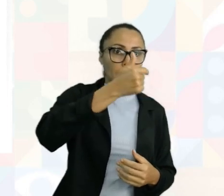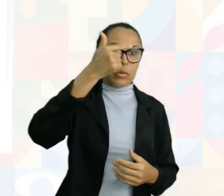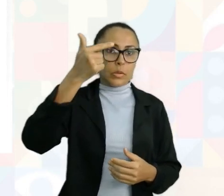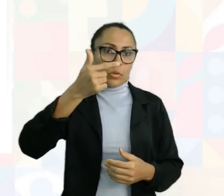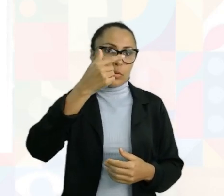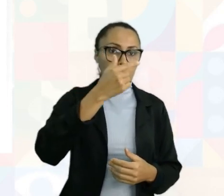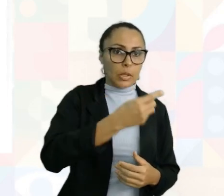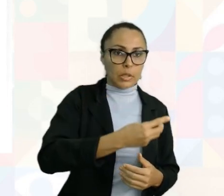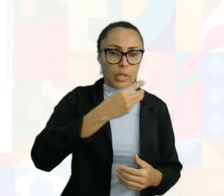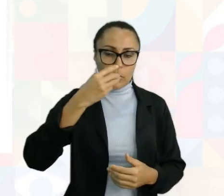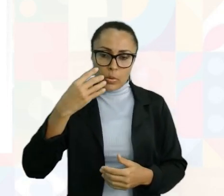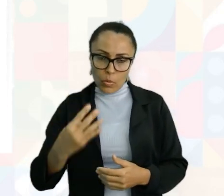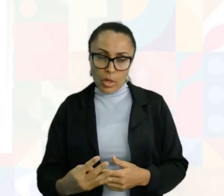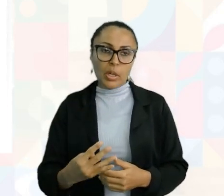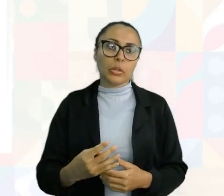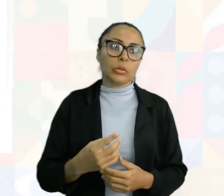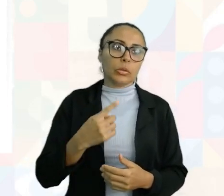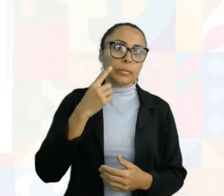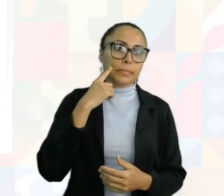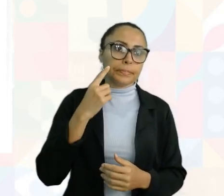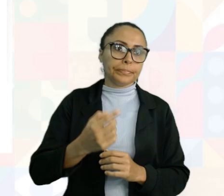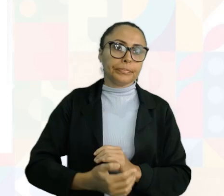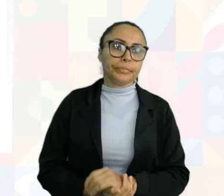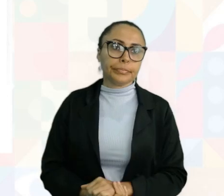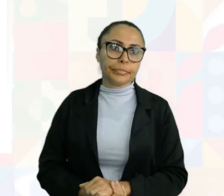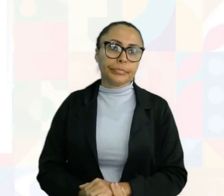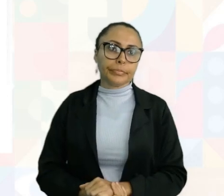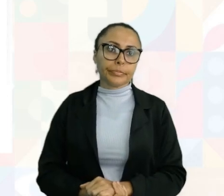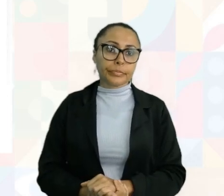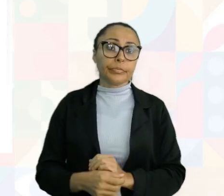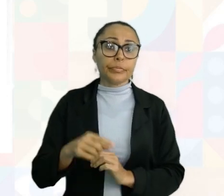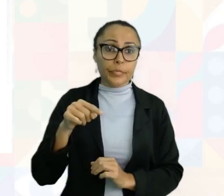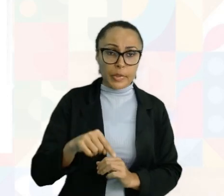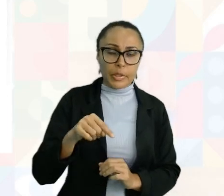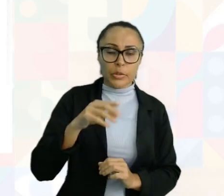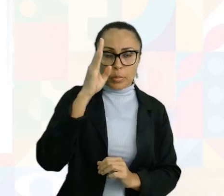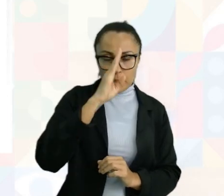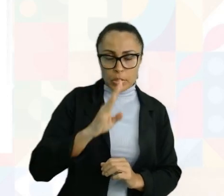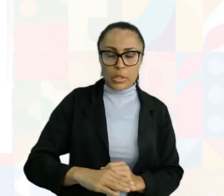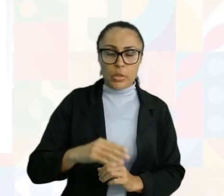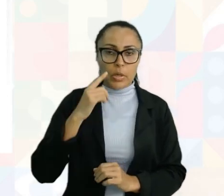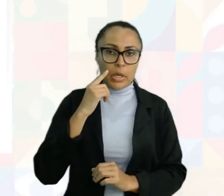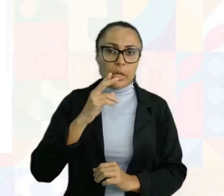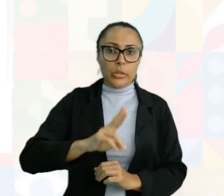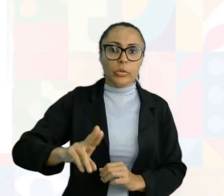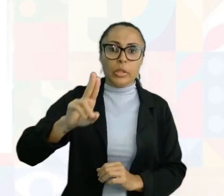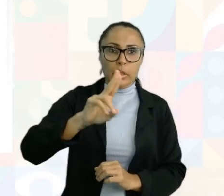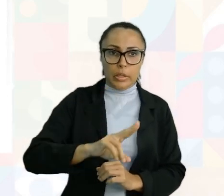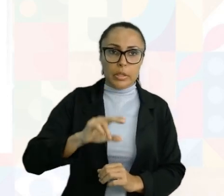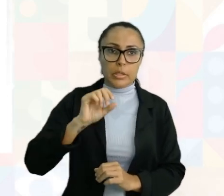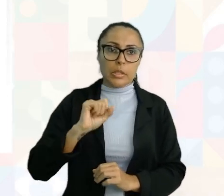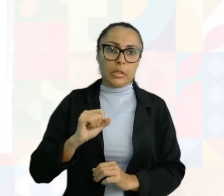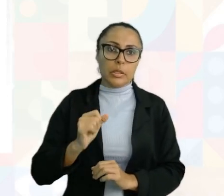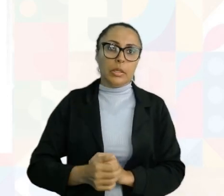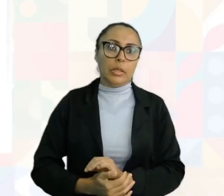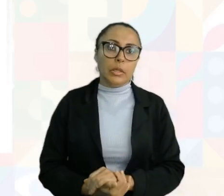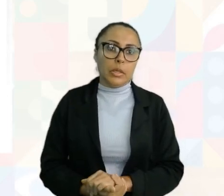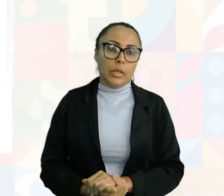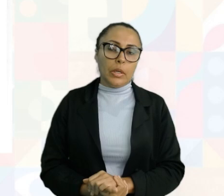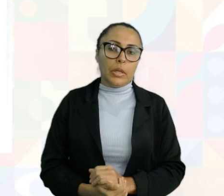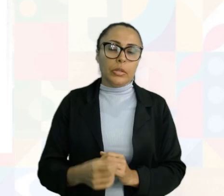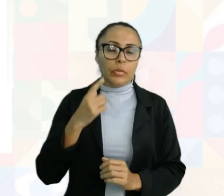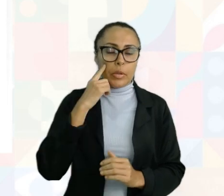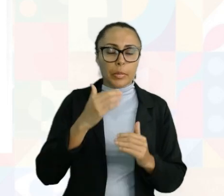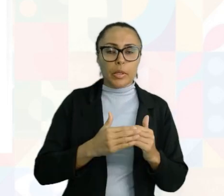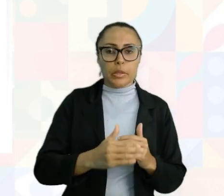no sentido anti-horário. Aqui no Brasil a gente utiliza as projeções ortográficas, as vistas são todas a partir